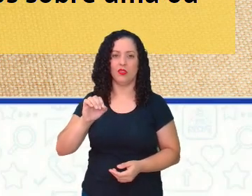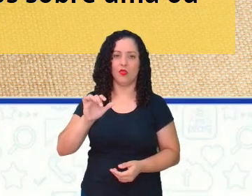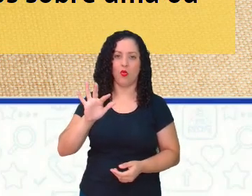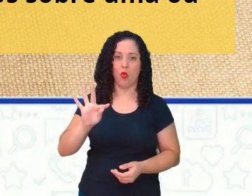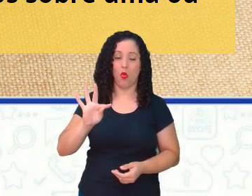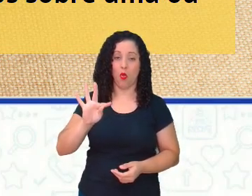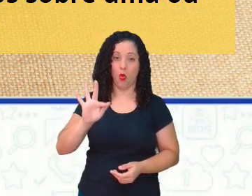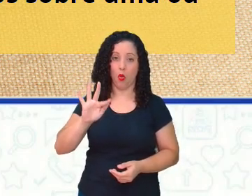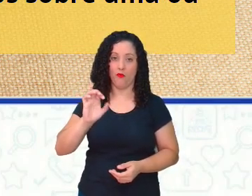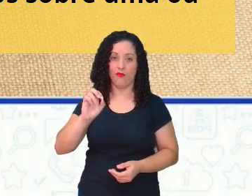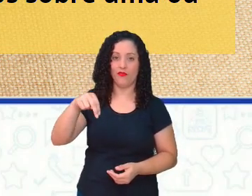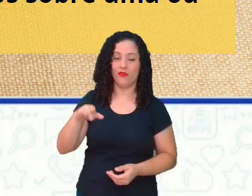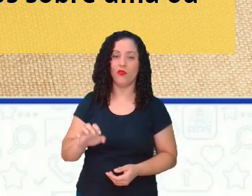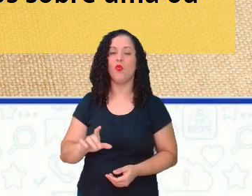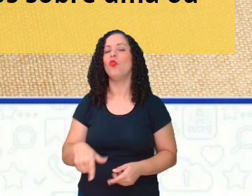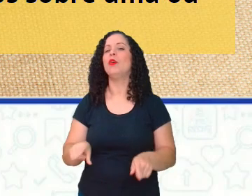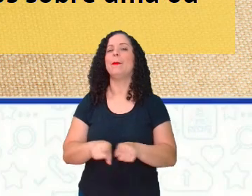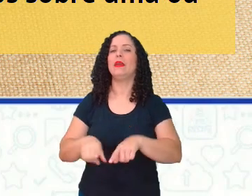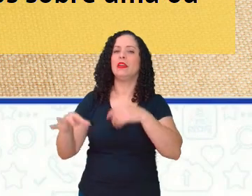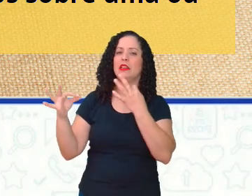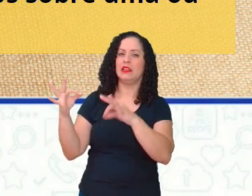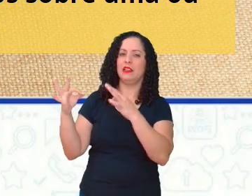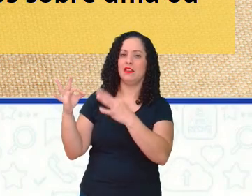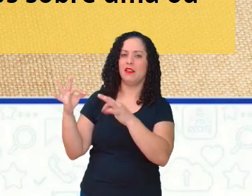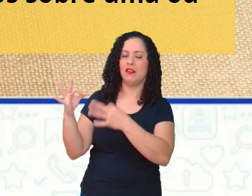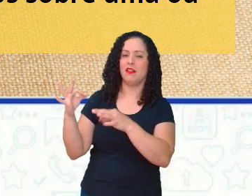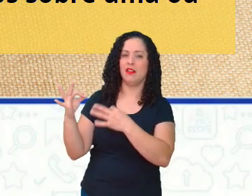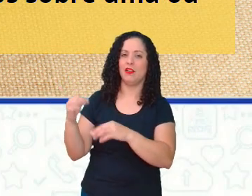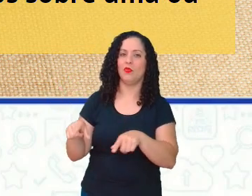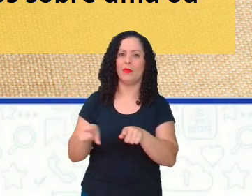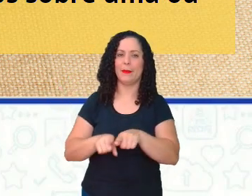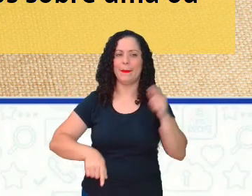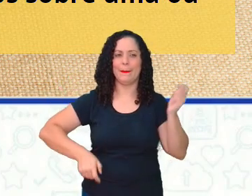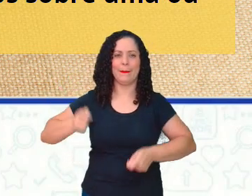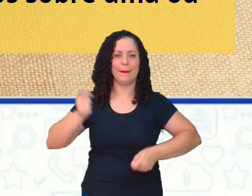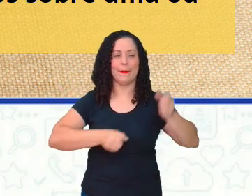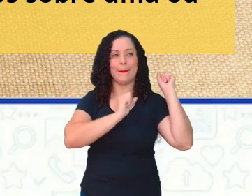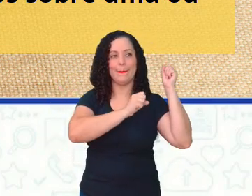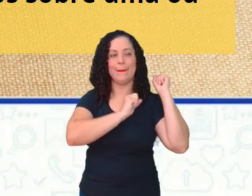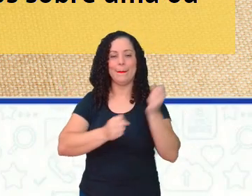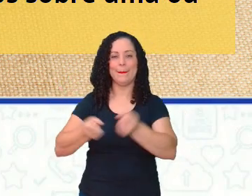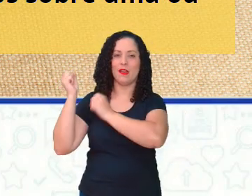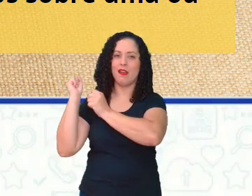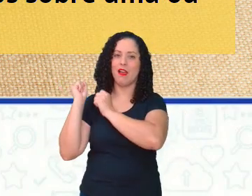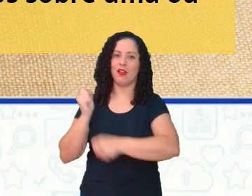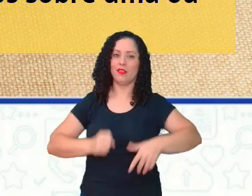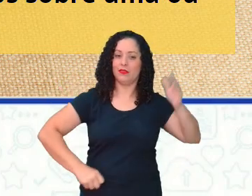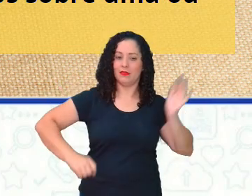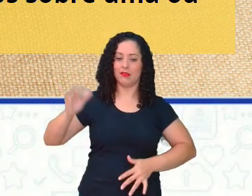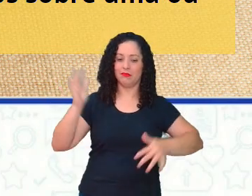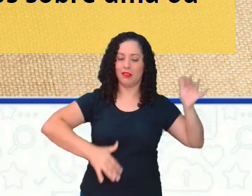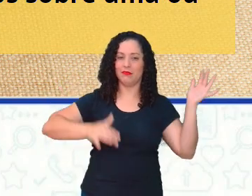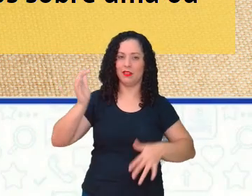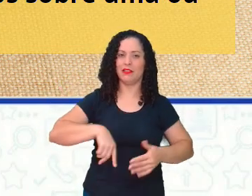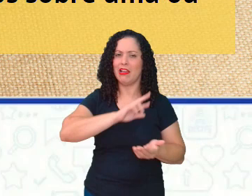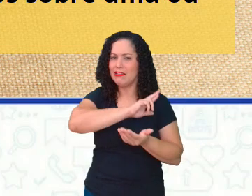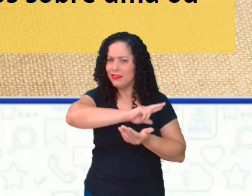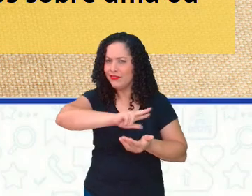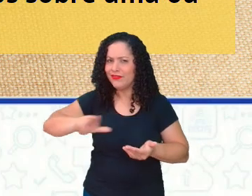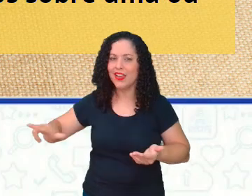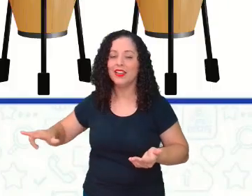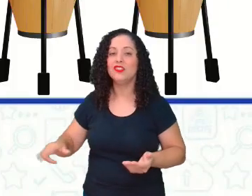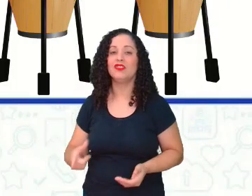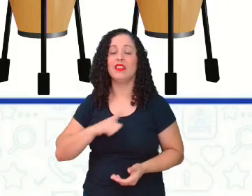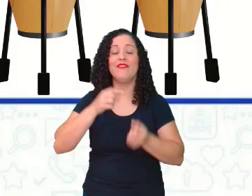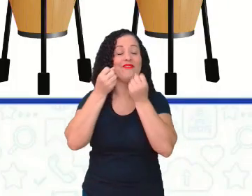o símbolo, as castanholas, as claves, as maracas, os tambores. É uma infinidade de instrumentos. É a classe maior